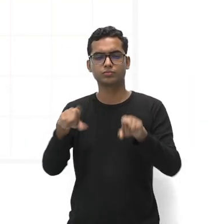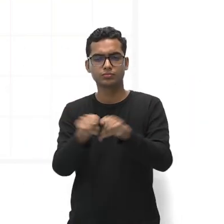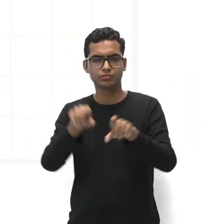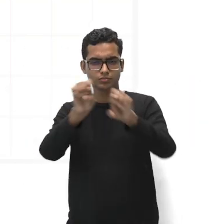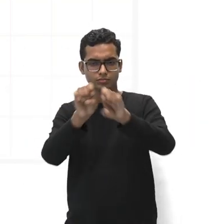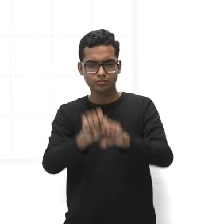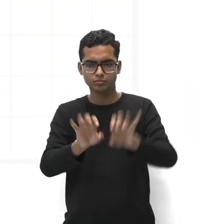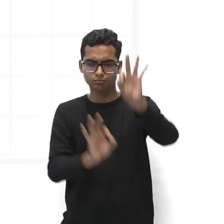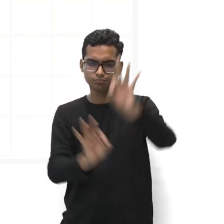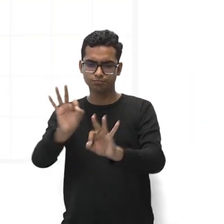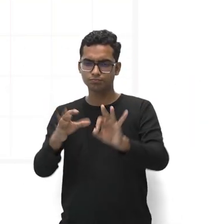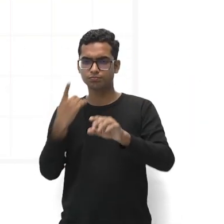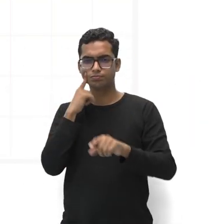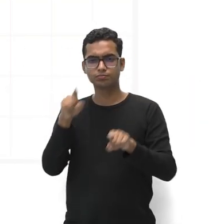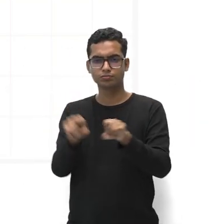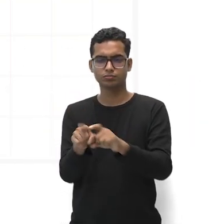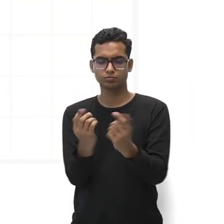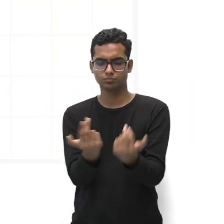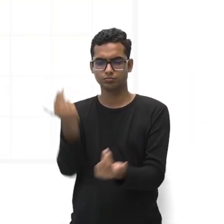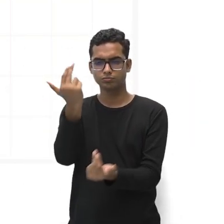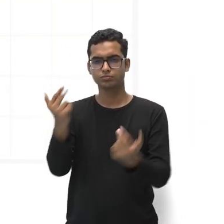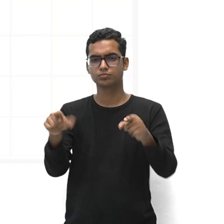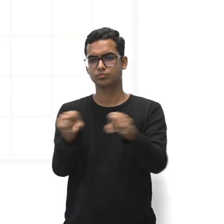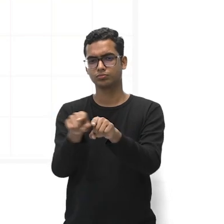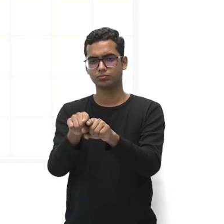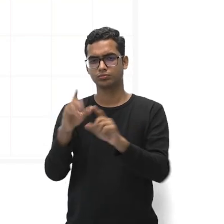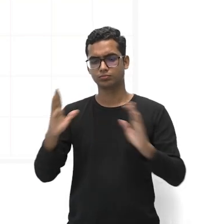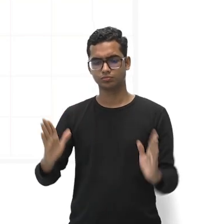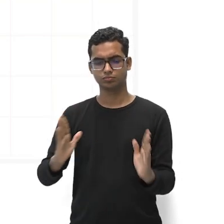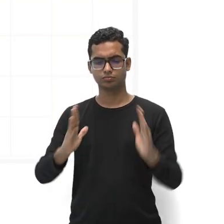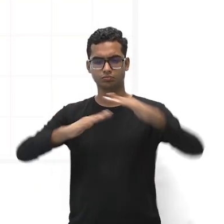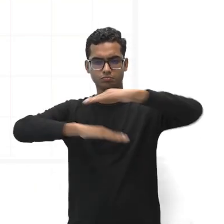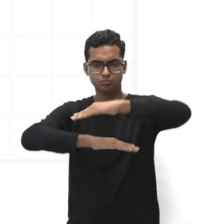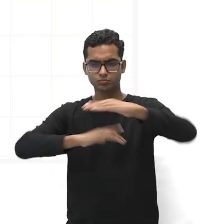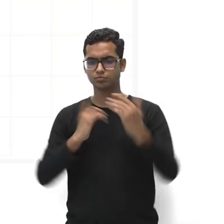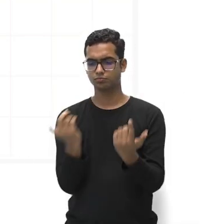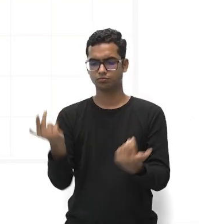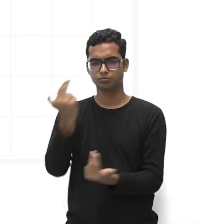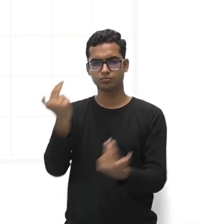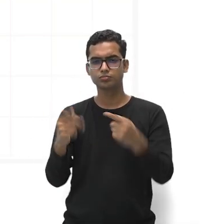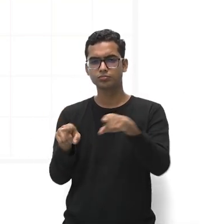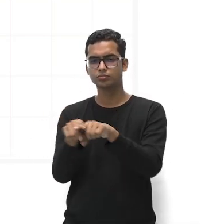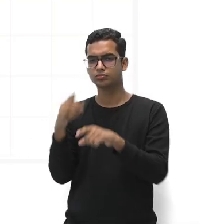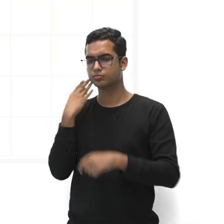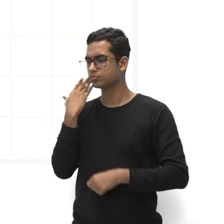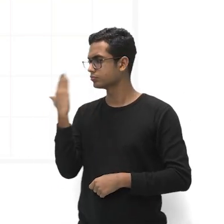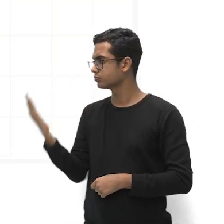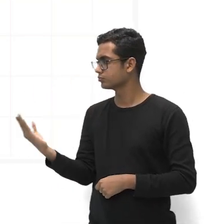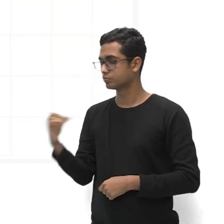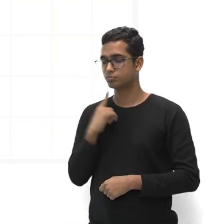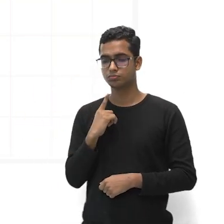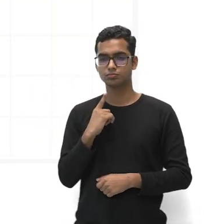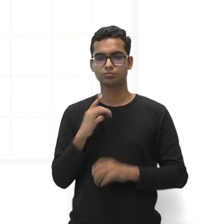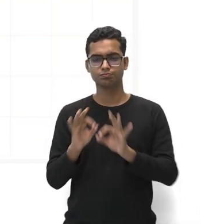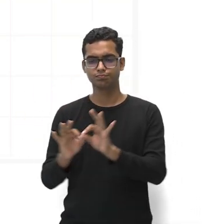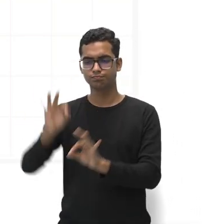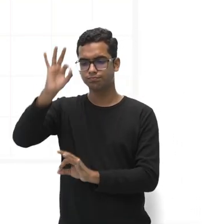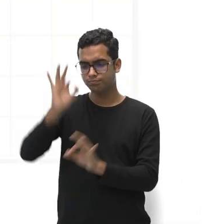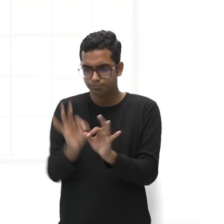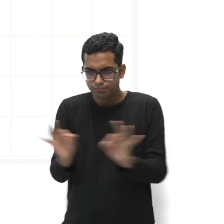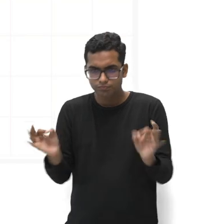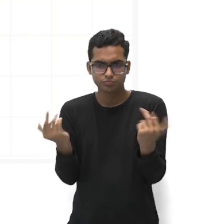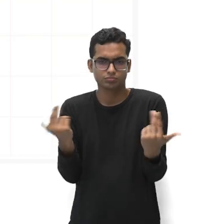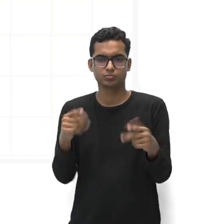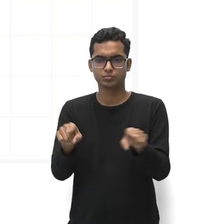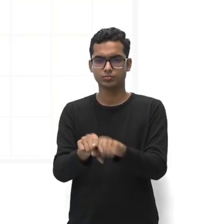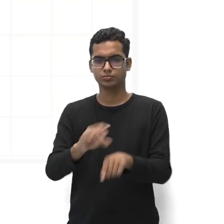são iguais, né? Os segmentos que formam aqui as suas arestas têm a mesma medida, né? Então, se eu